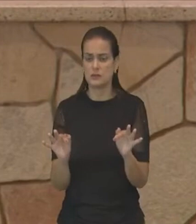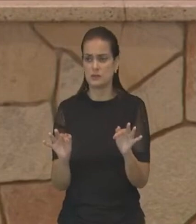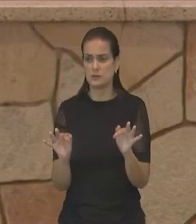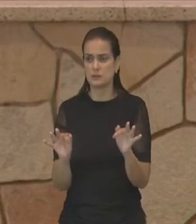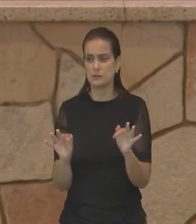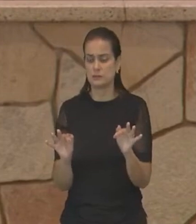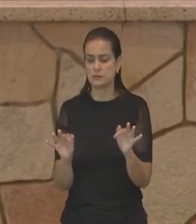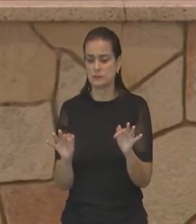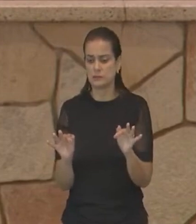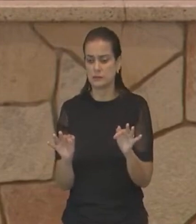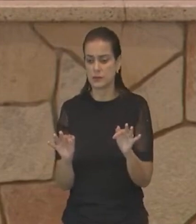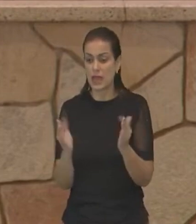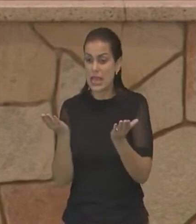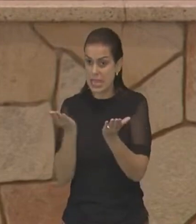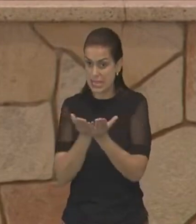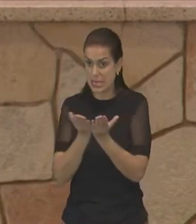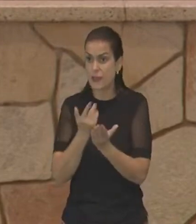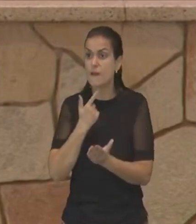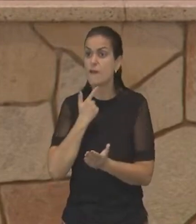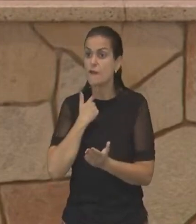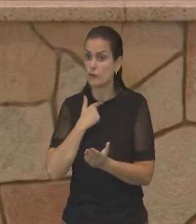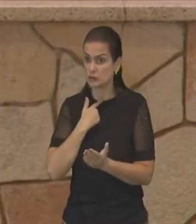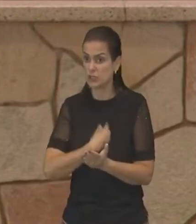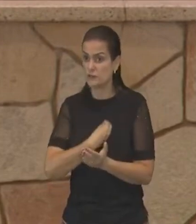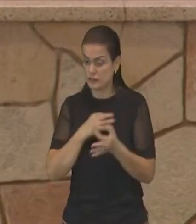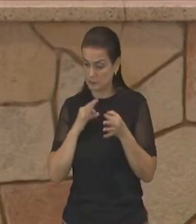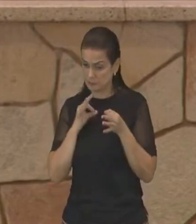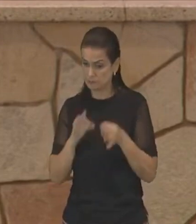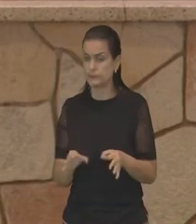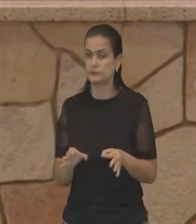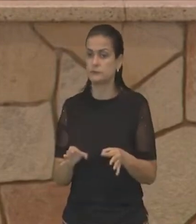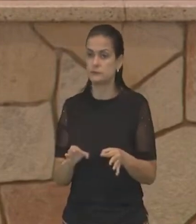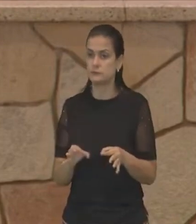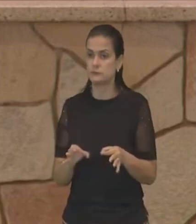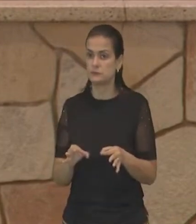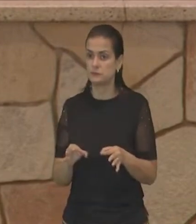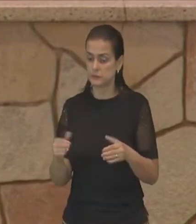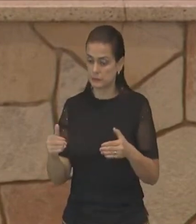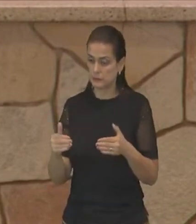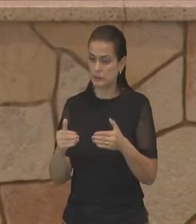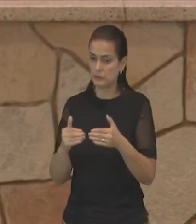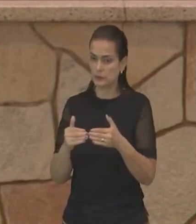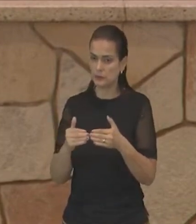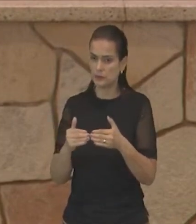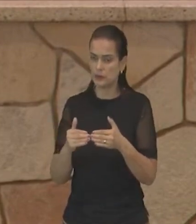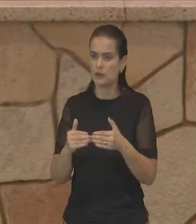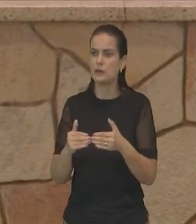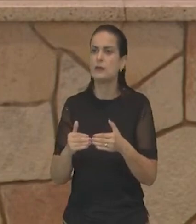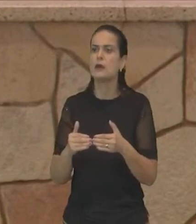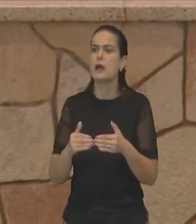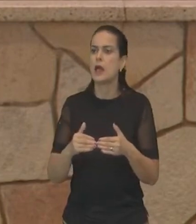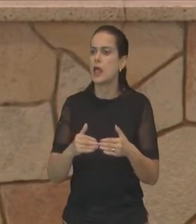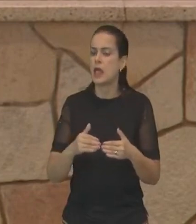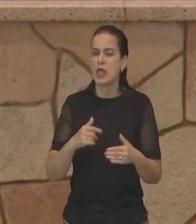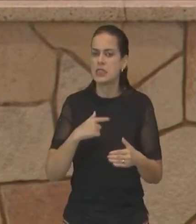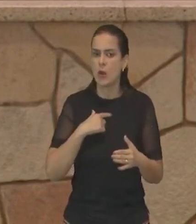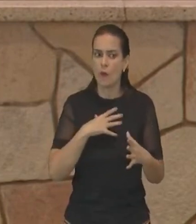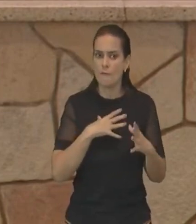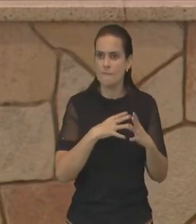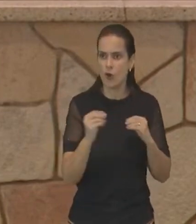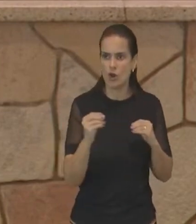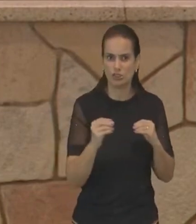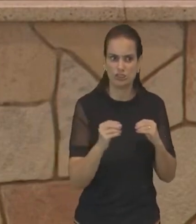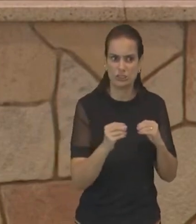simples. O crente que deseja viver em santidade, meus amados, ele não foge dos seus credores, dá pelo menos